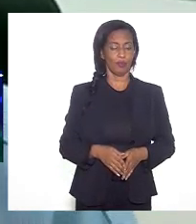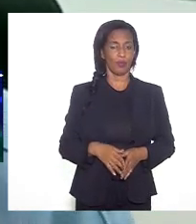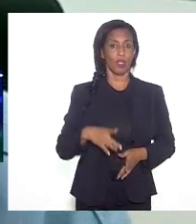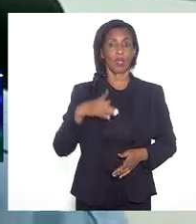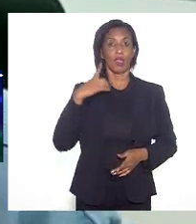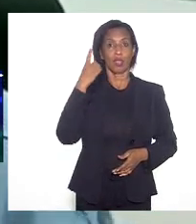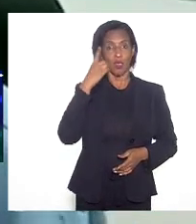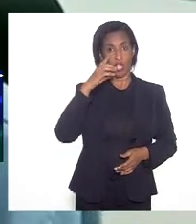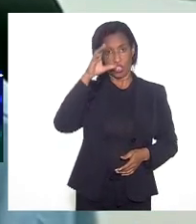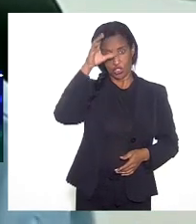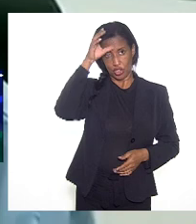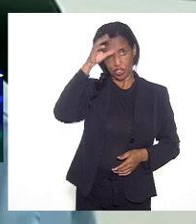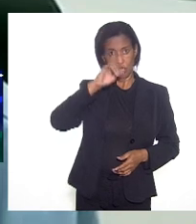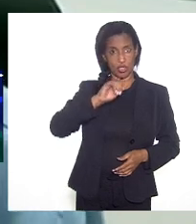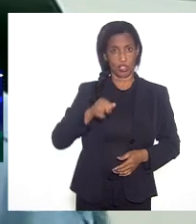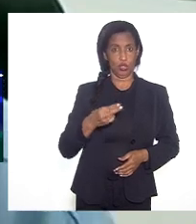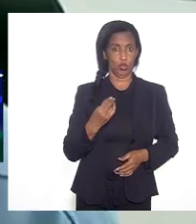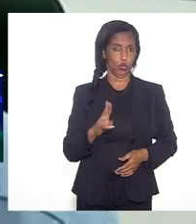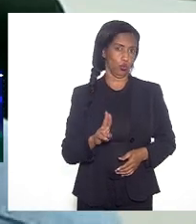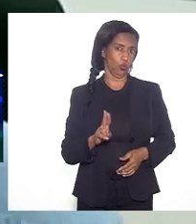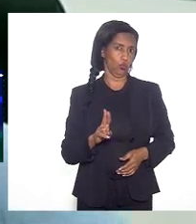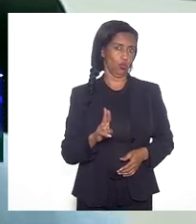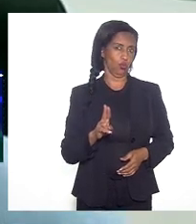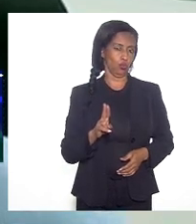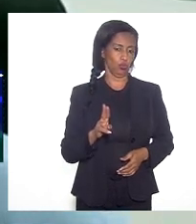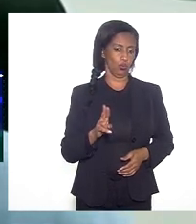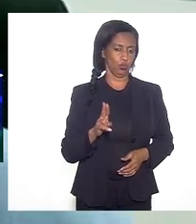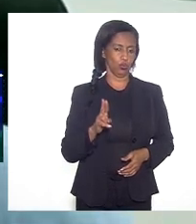Deputada Tia Ju, deputada